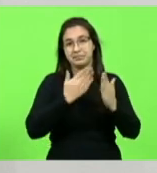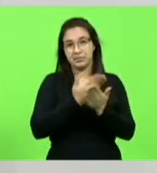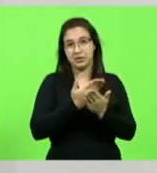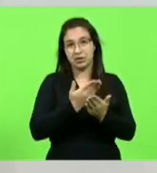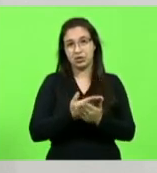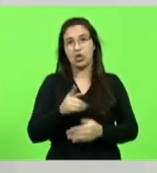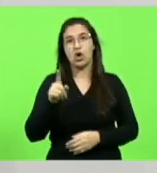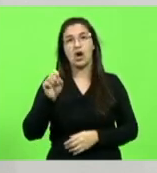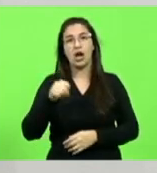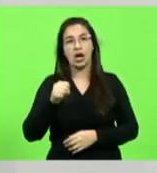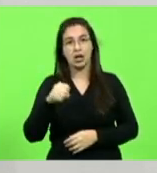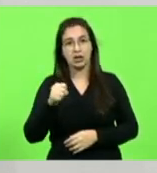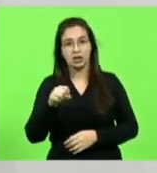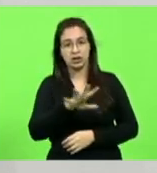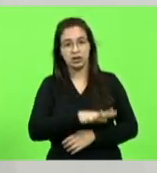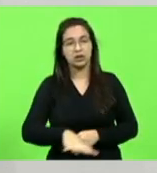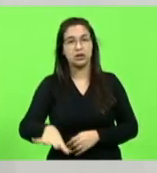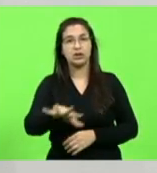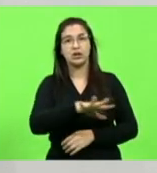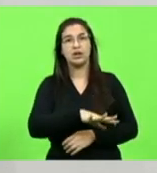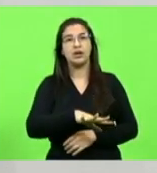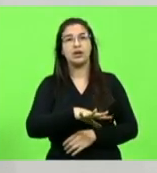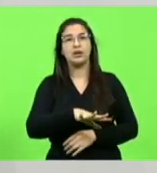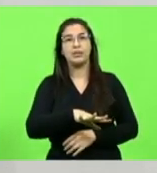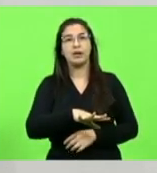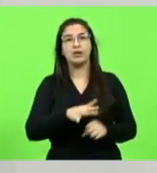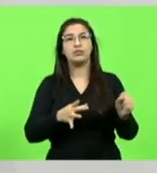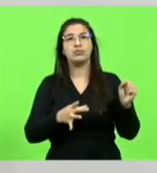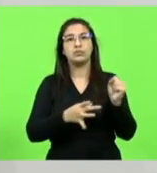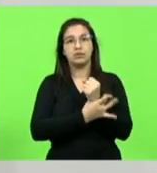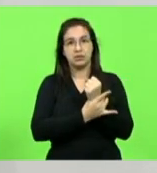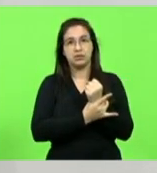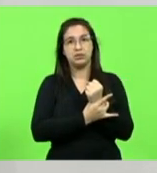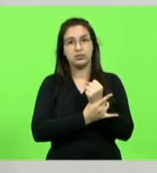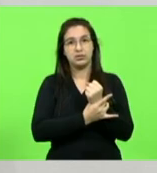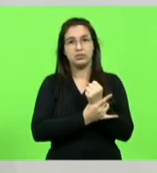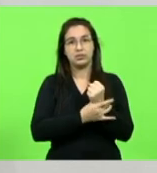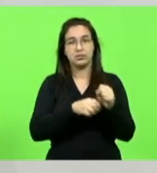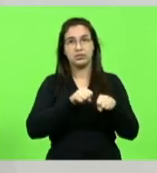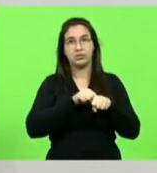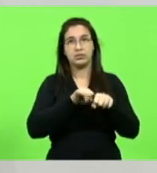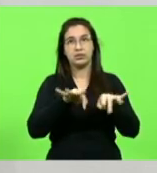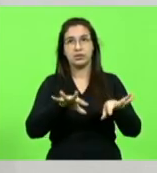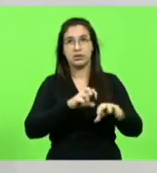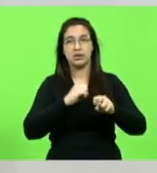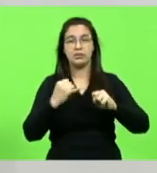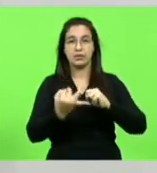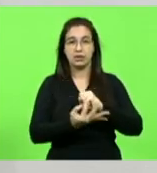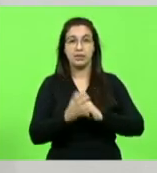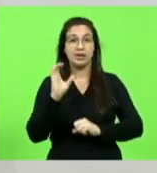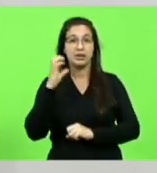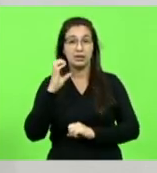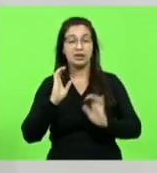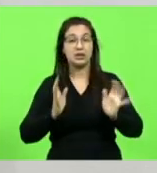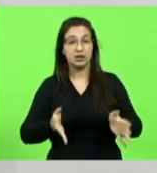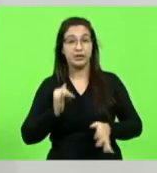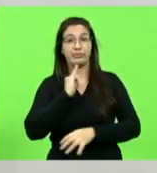sim, entre os locais mais seguros da pandemia. E isso a ciência já falou.